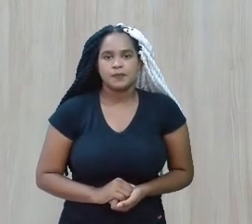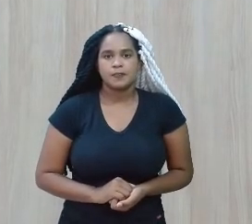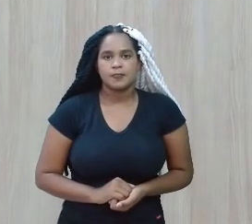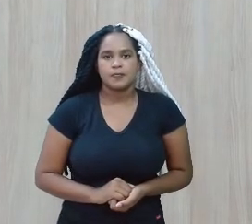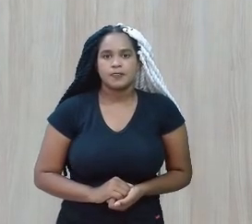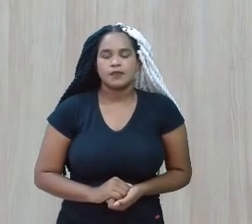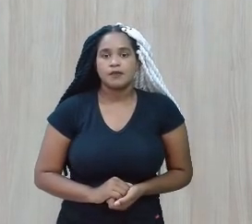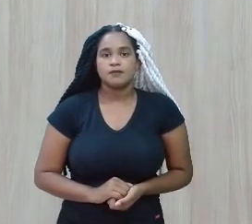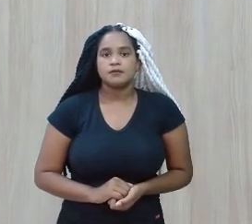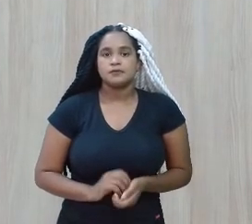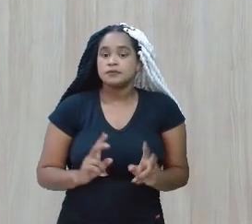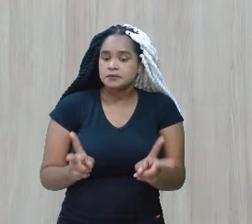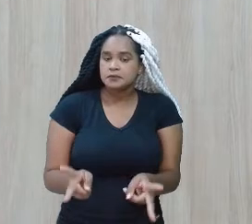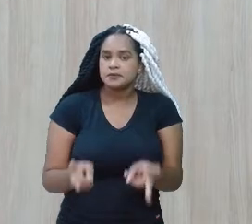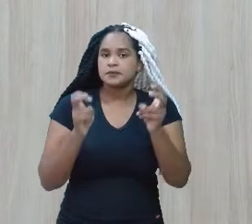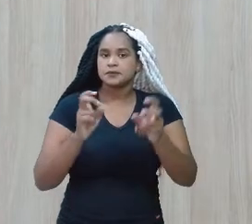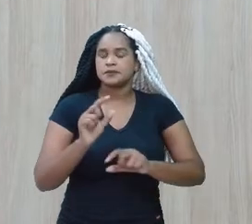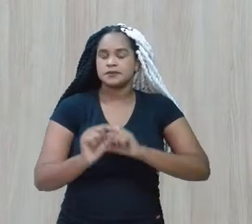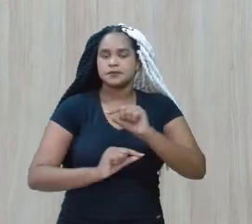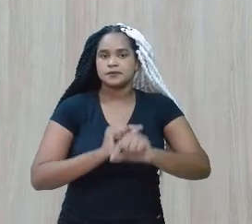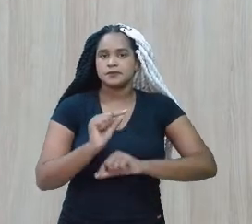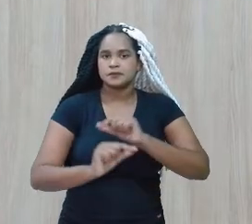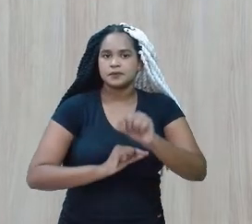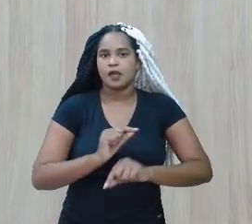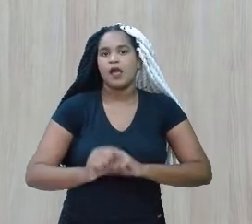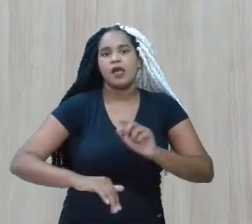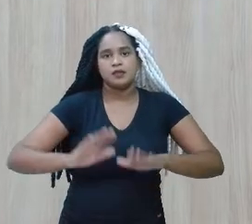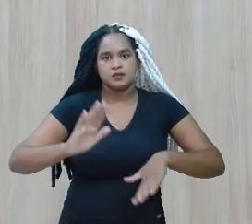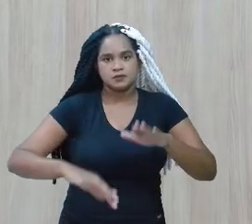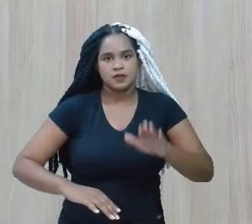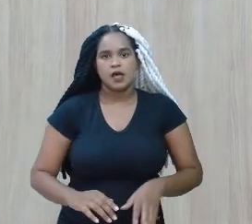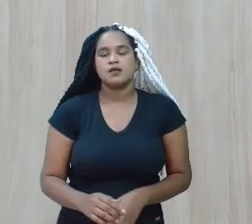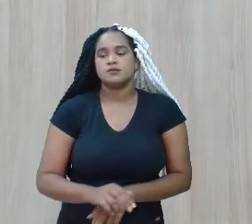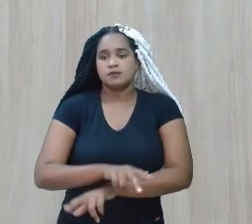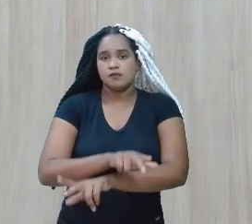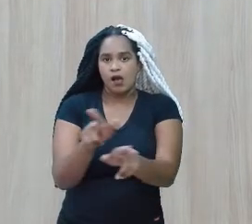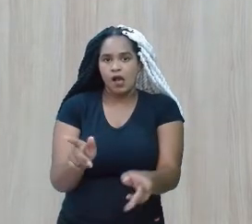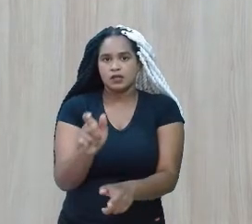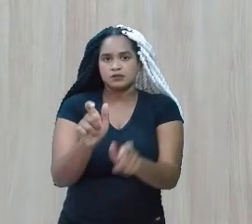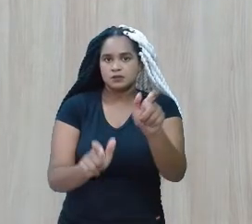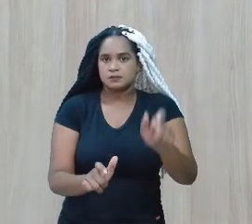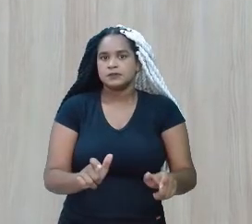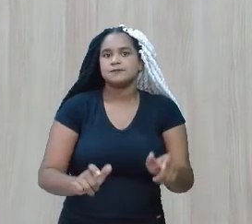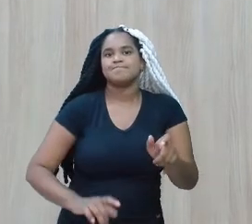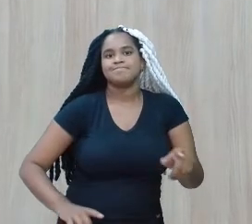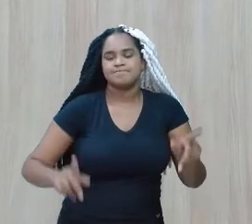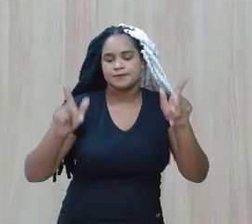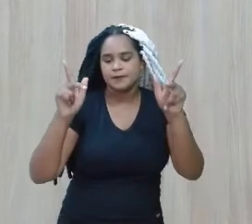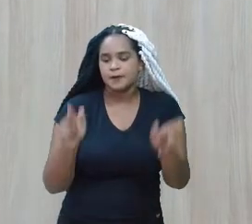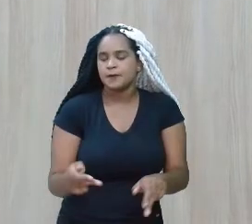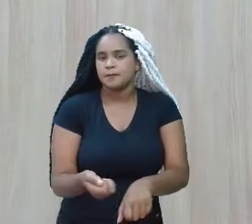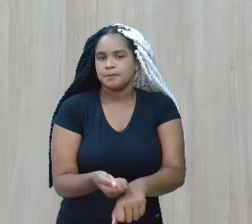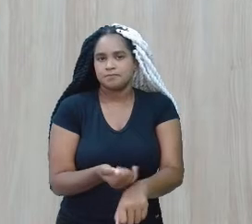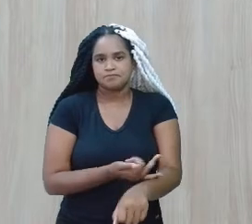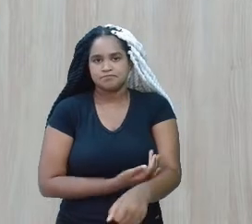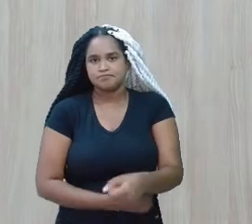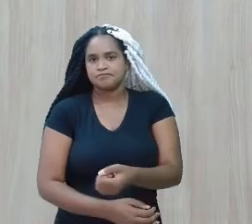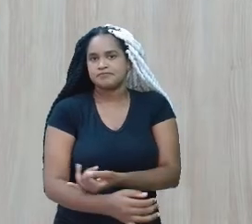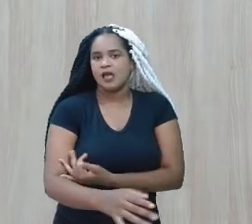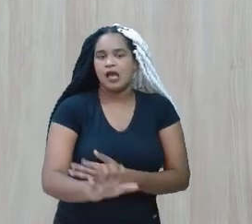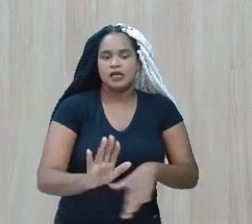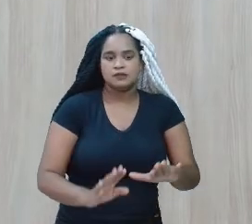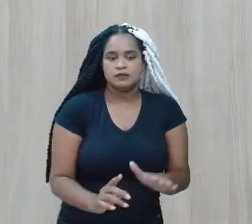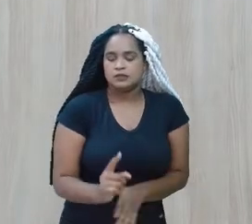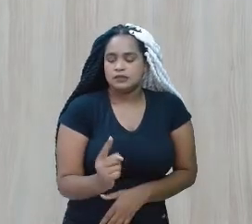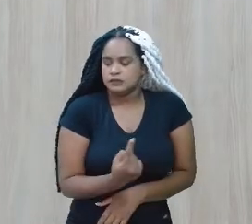essa realidade enfrentada por muitas pessoas, onde enfrentam situações emocionais e se